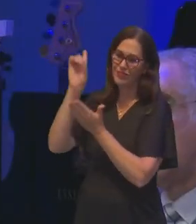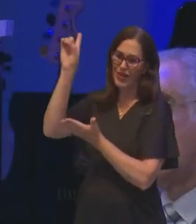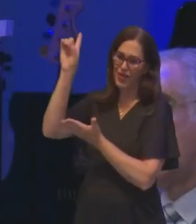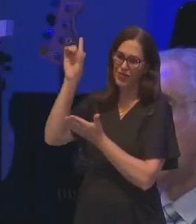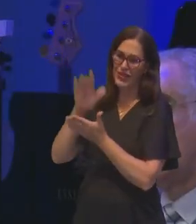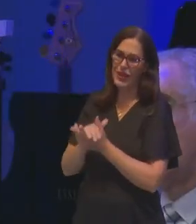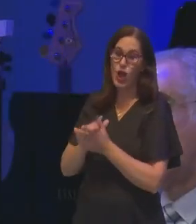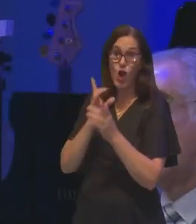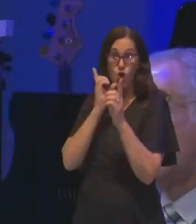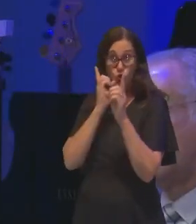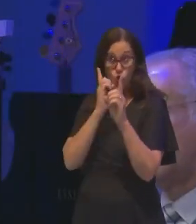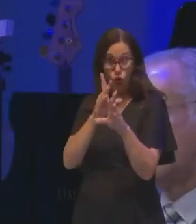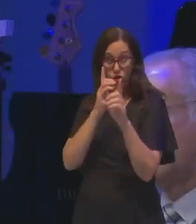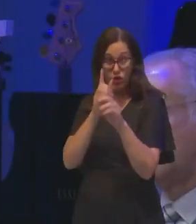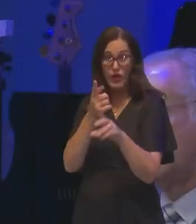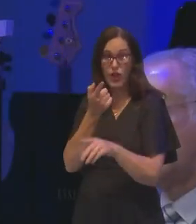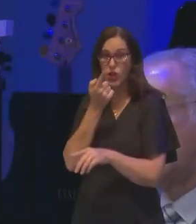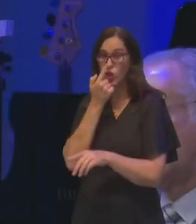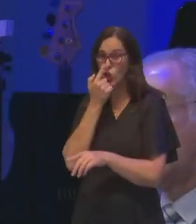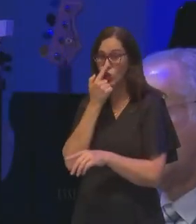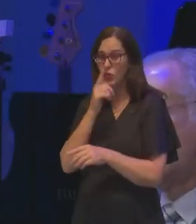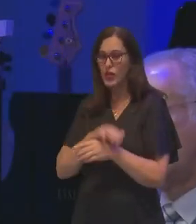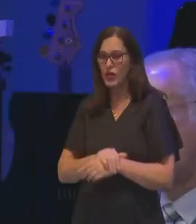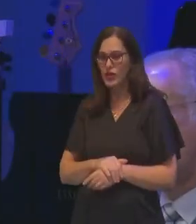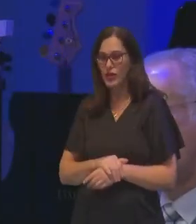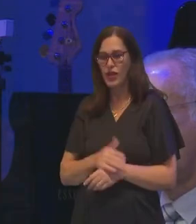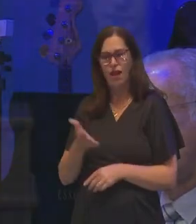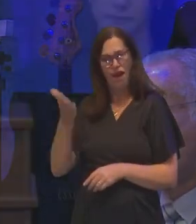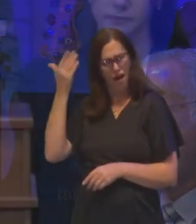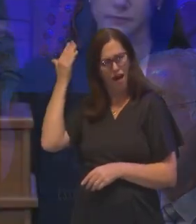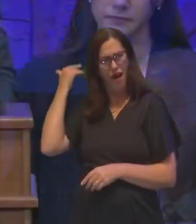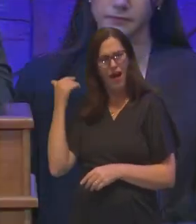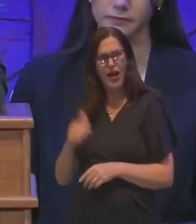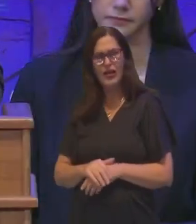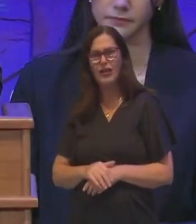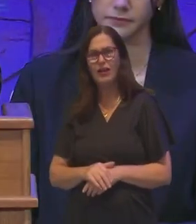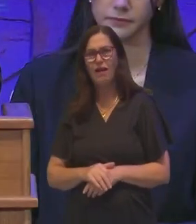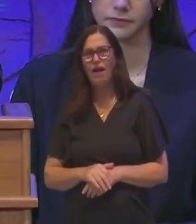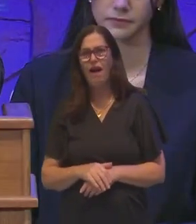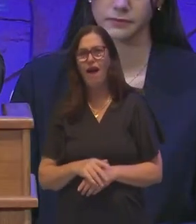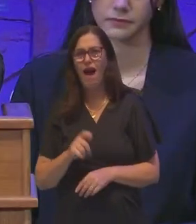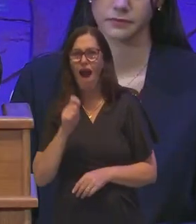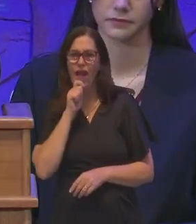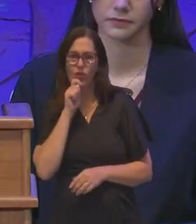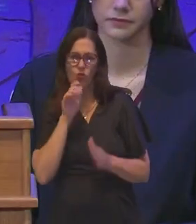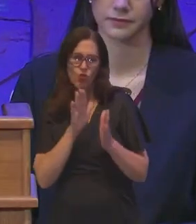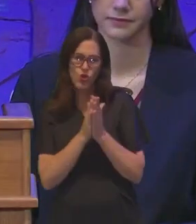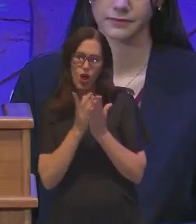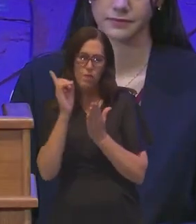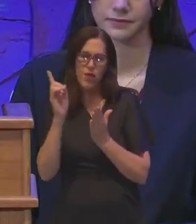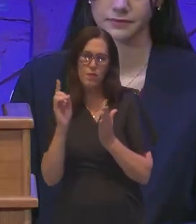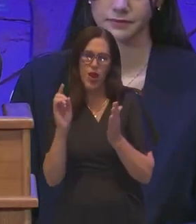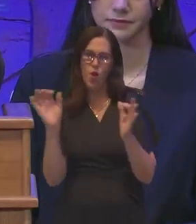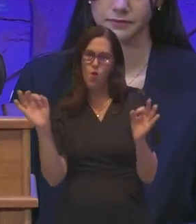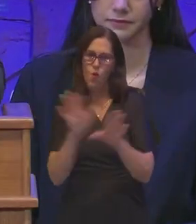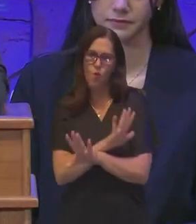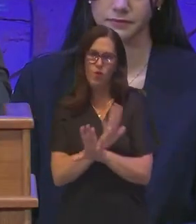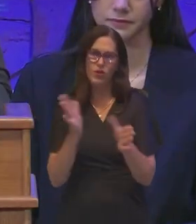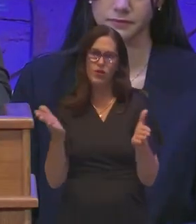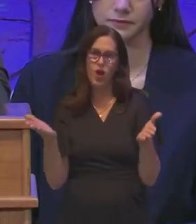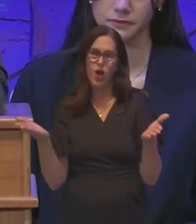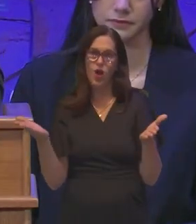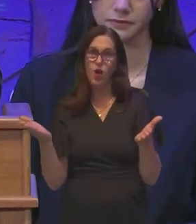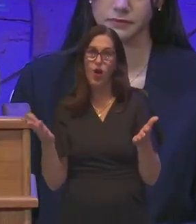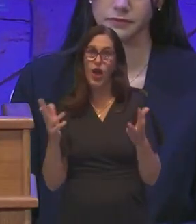palavra, com a doutrina. Naqueles dias eles não tinham ainda a Bíblia Sagrada completa, acabada como